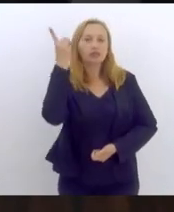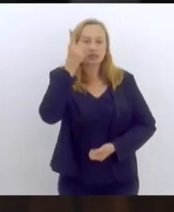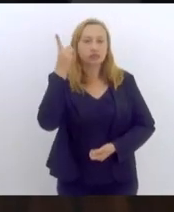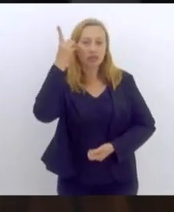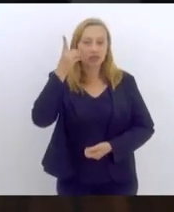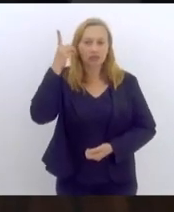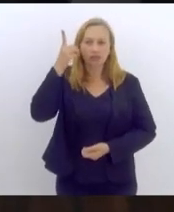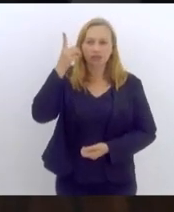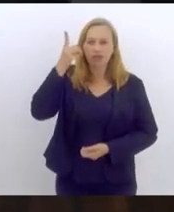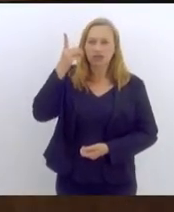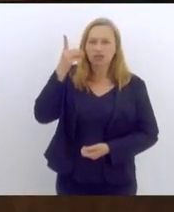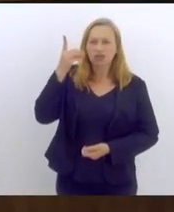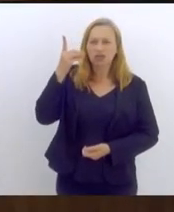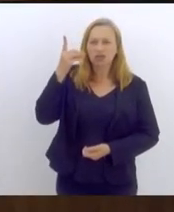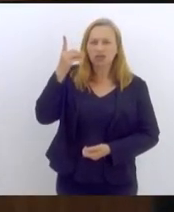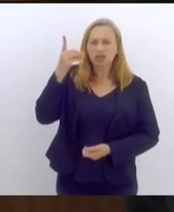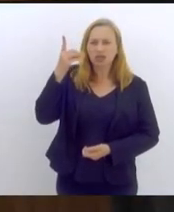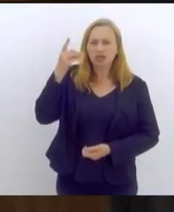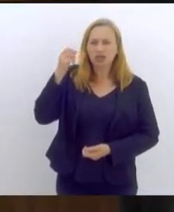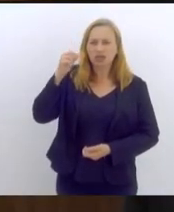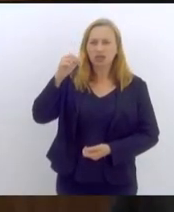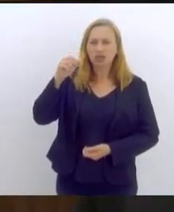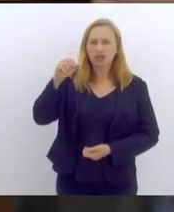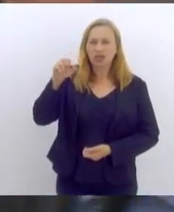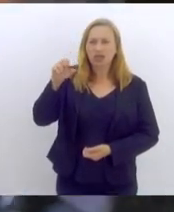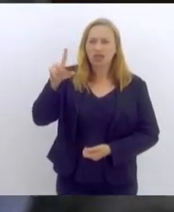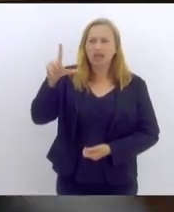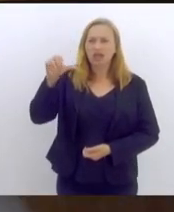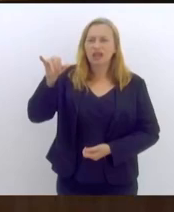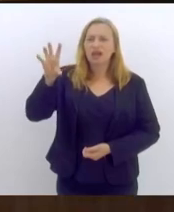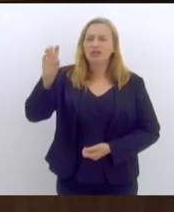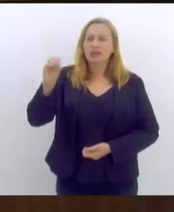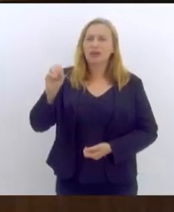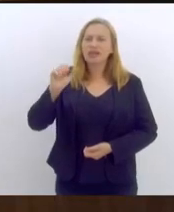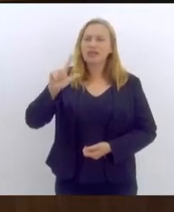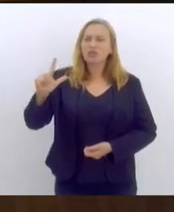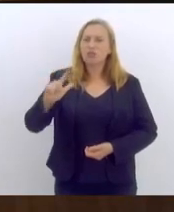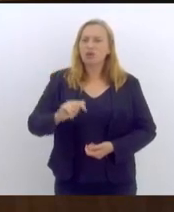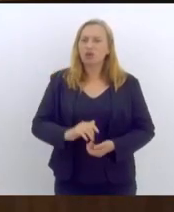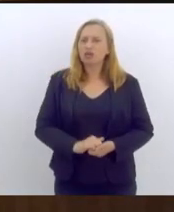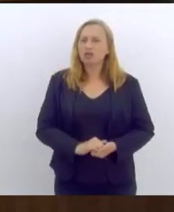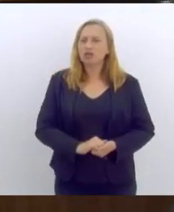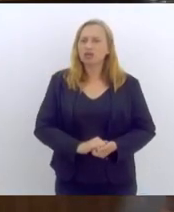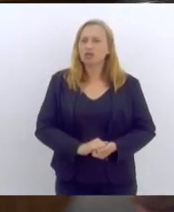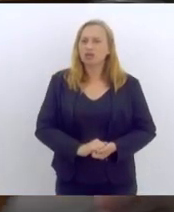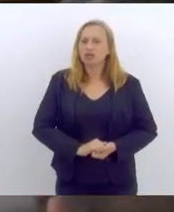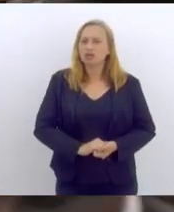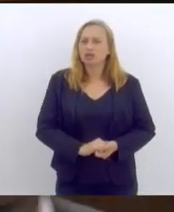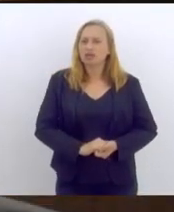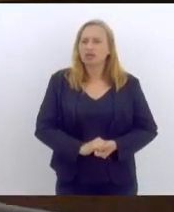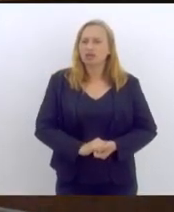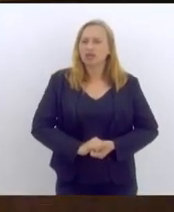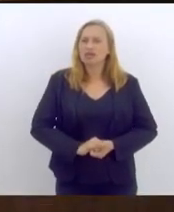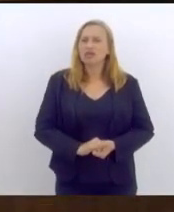Léo Vieira. Senhor presidente, com relação ao que o deputado André